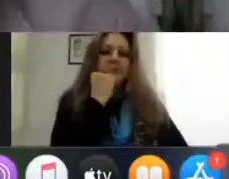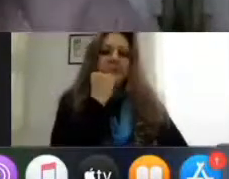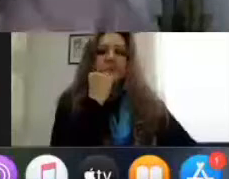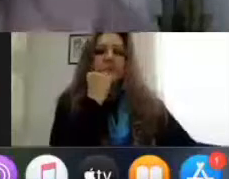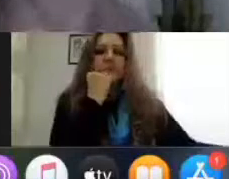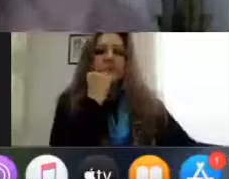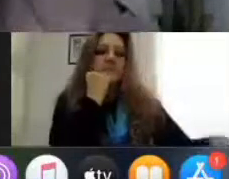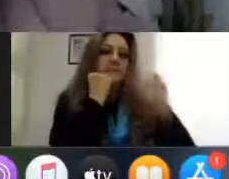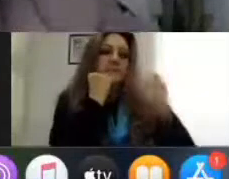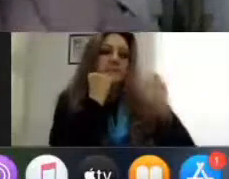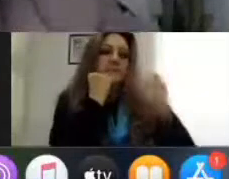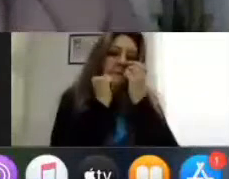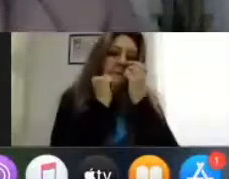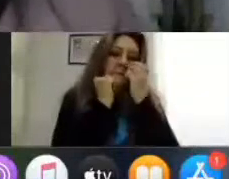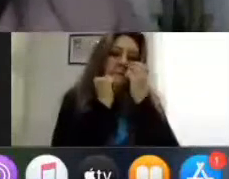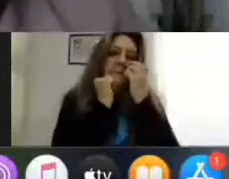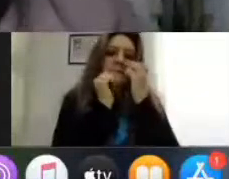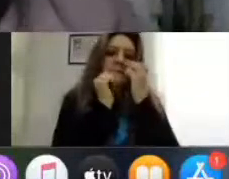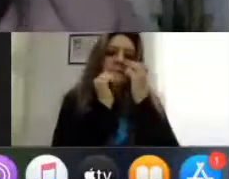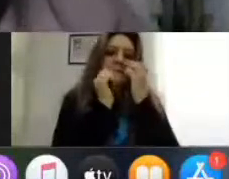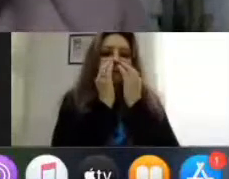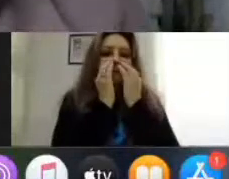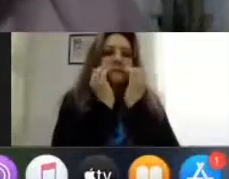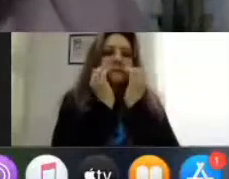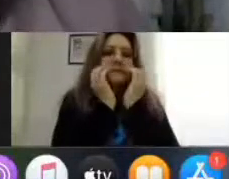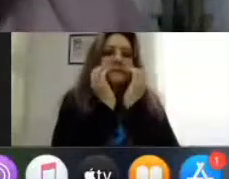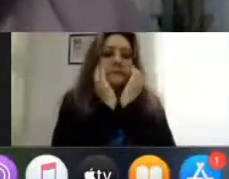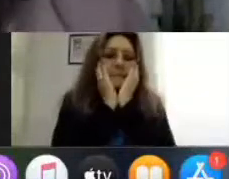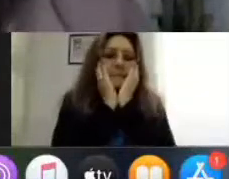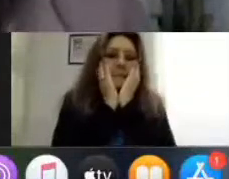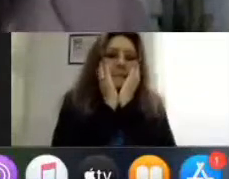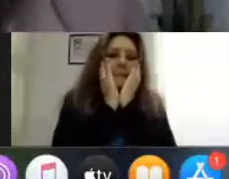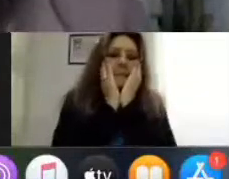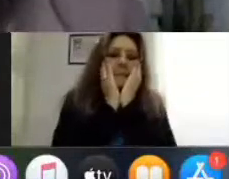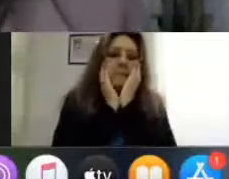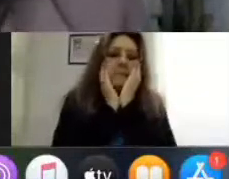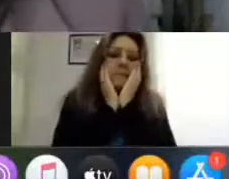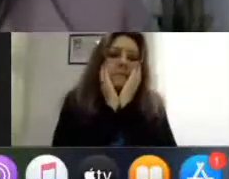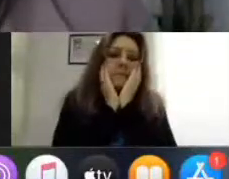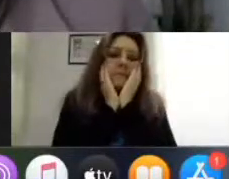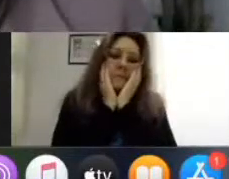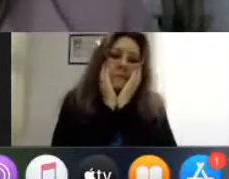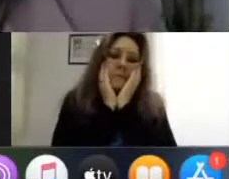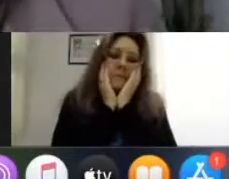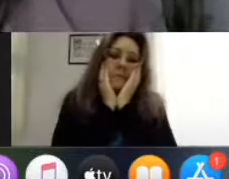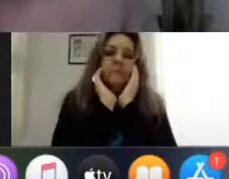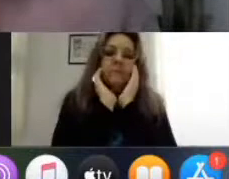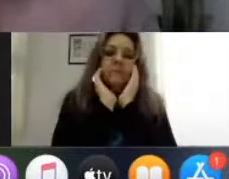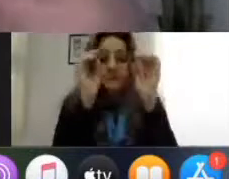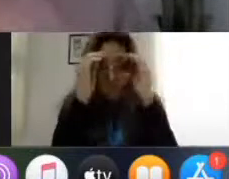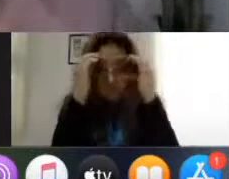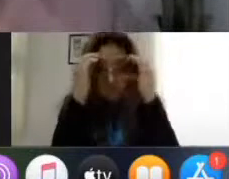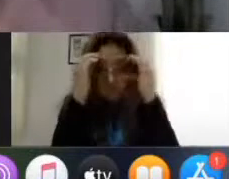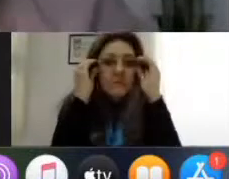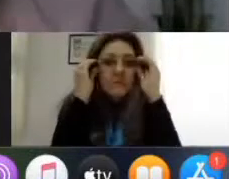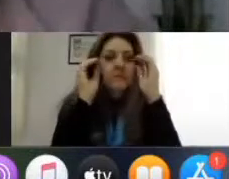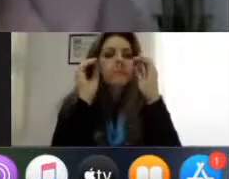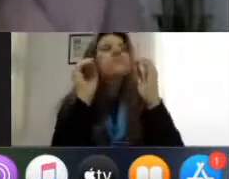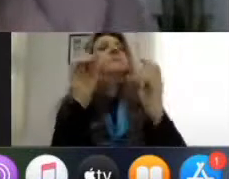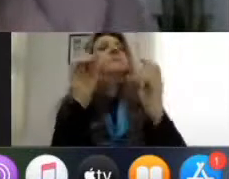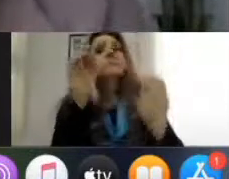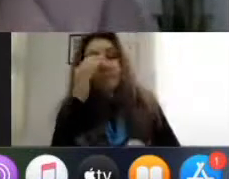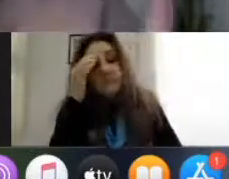um comentário para fazer, até para contextualizar o meu lugar de fala aqui. E as pontes que eu estou conseguindo